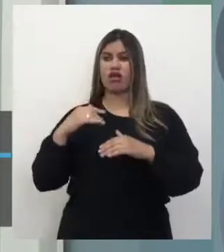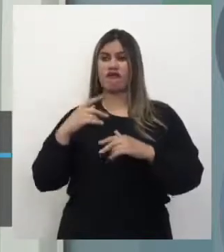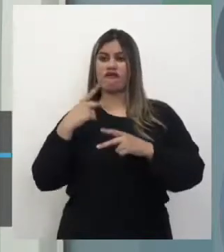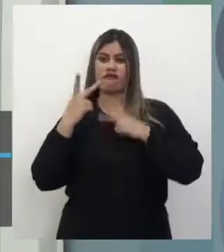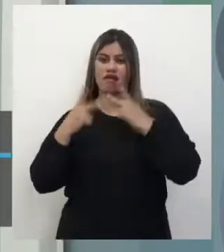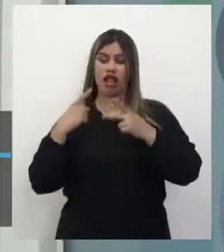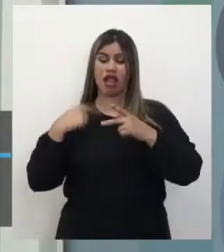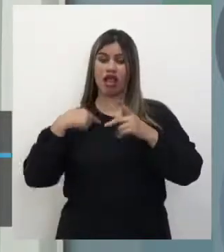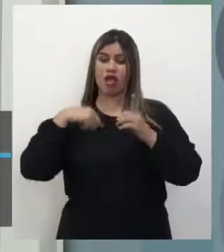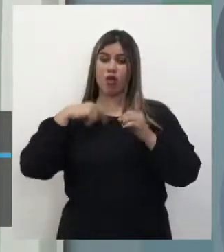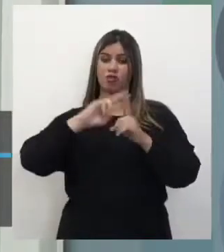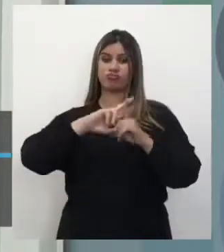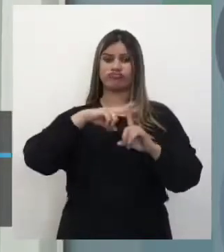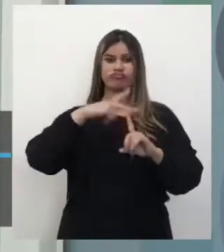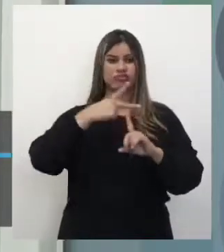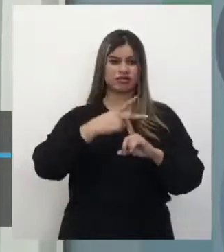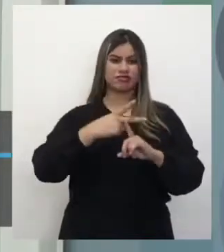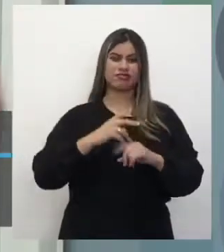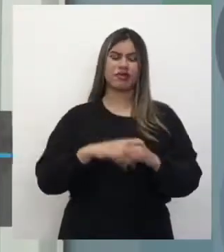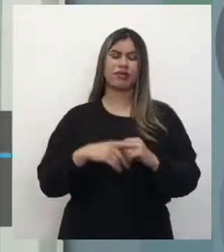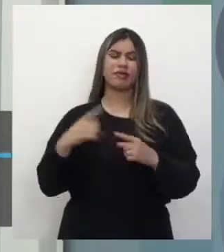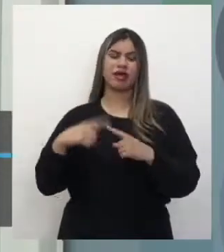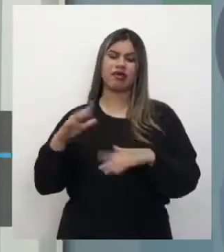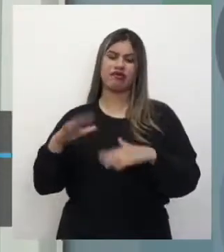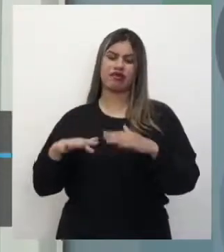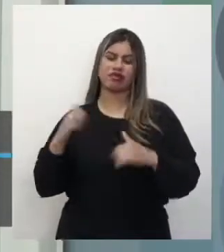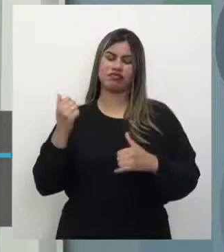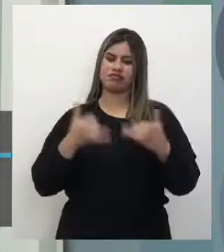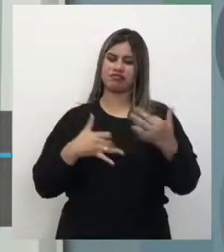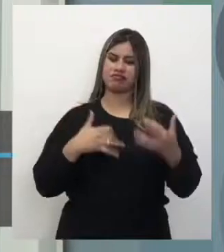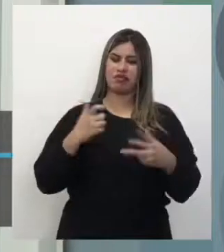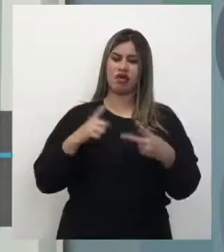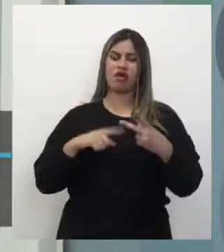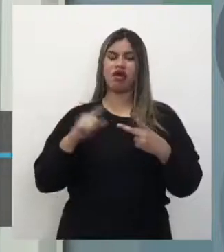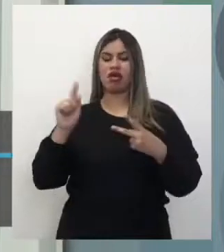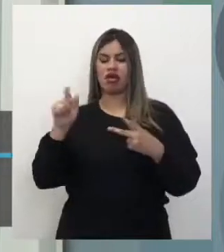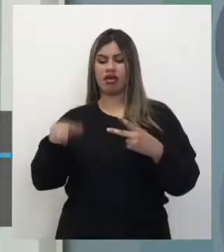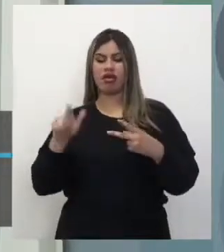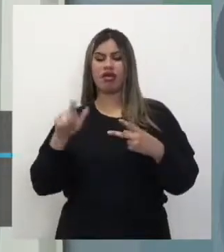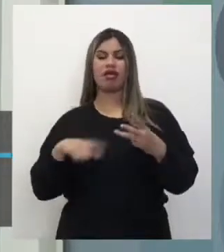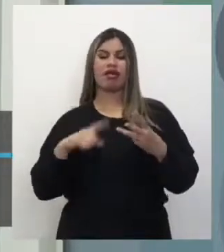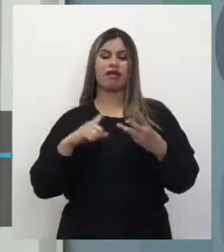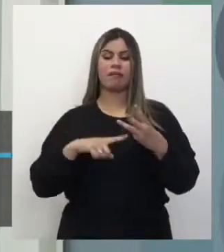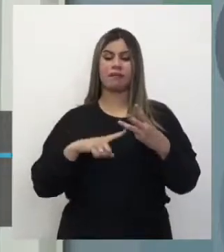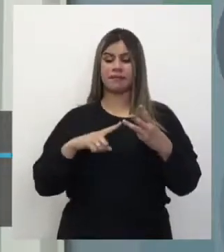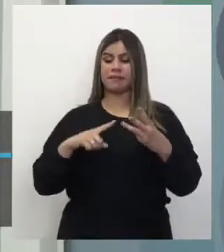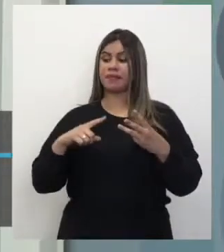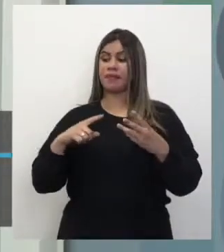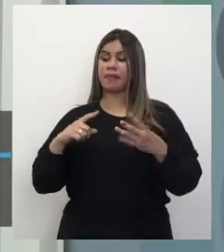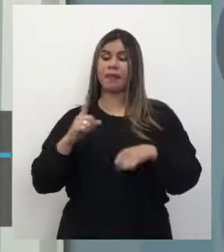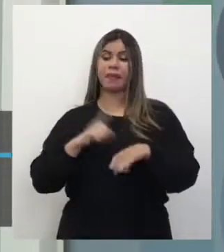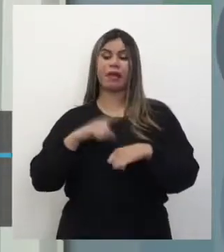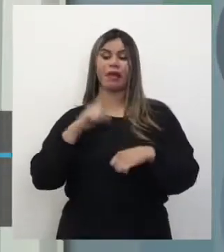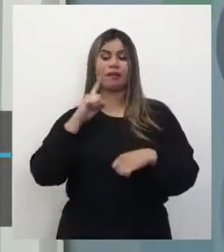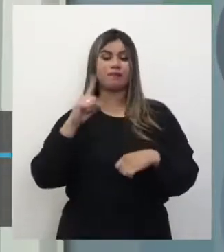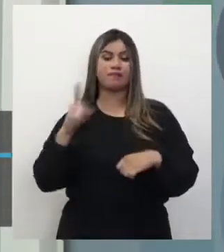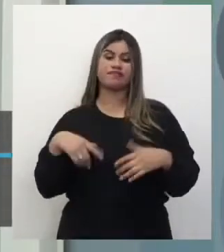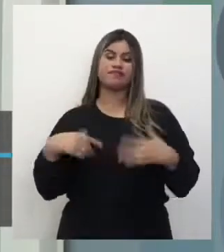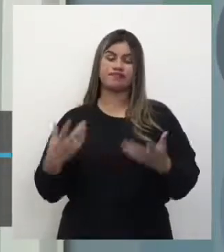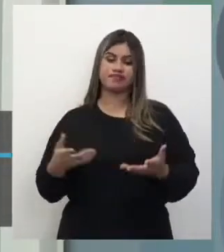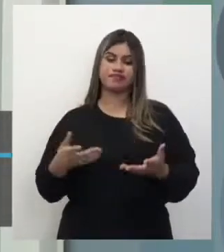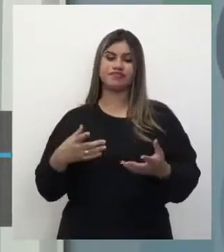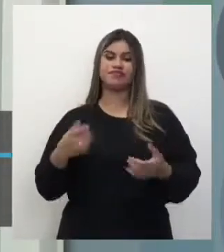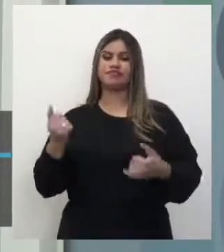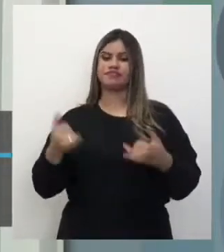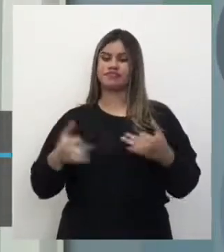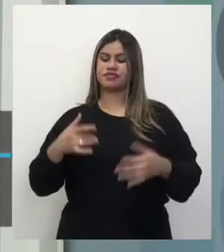Porque dependendo da história que eu conto, para quem eu conto, quando eu conto, a história vai ser diferente, né? A história que eu conto para